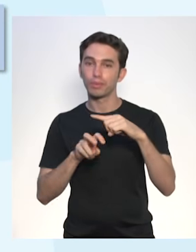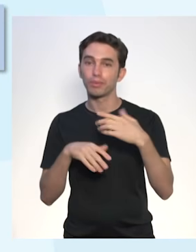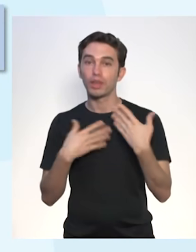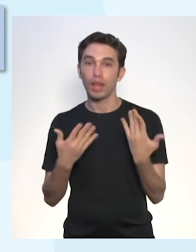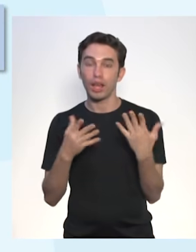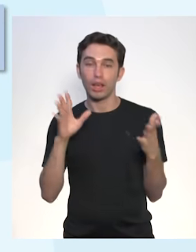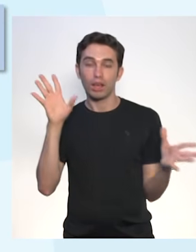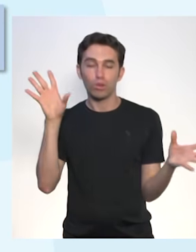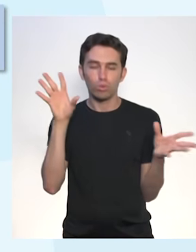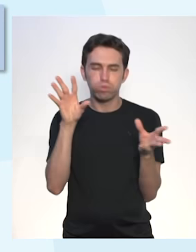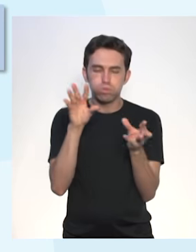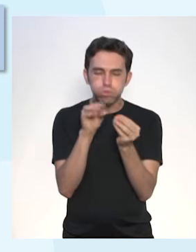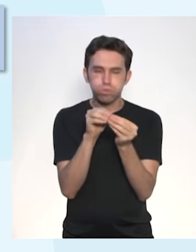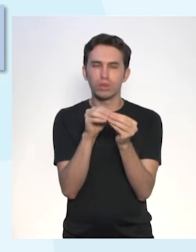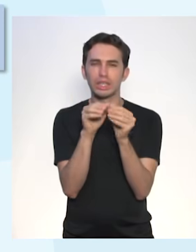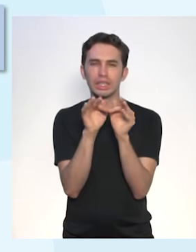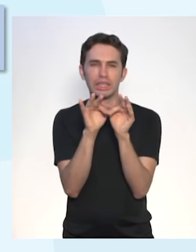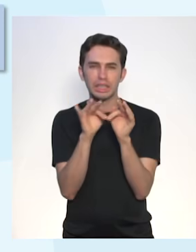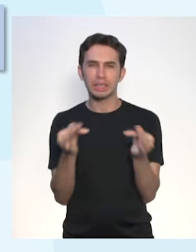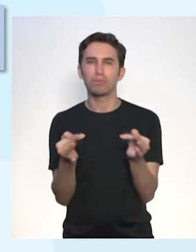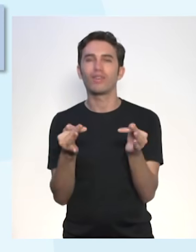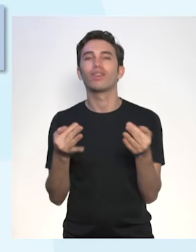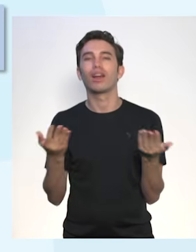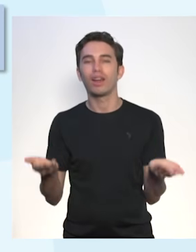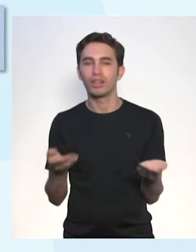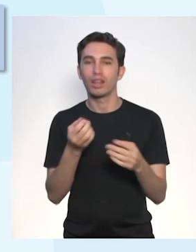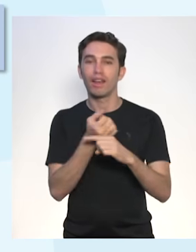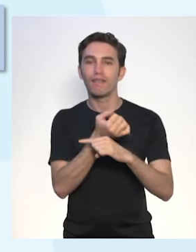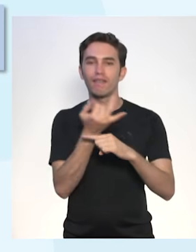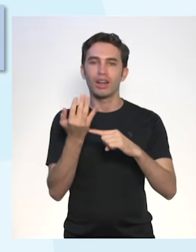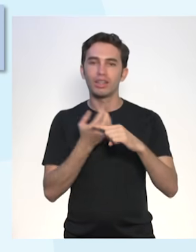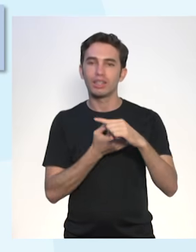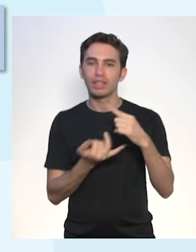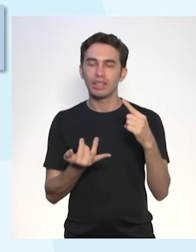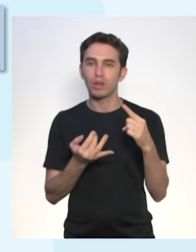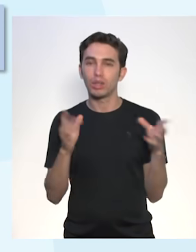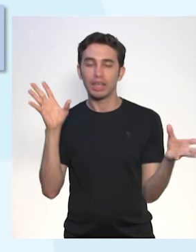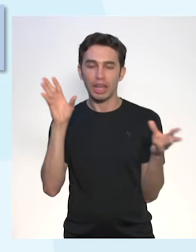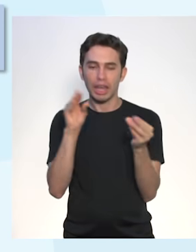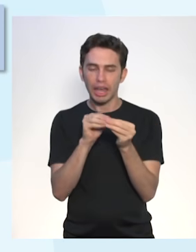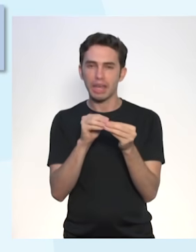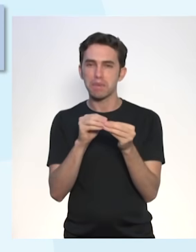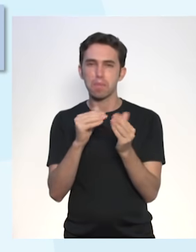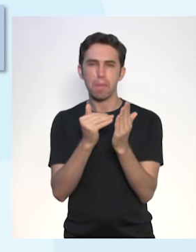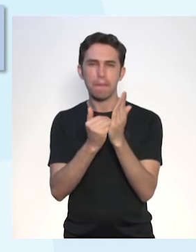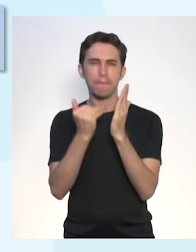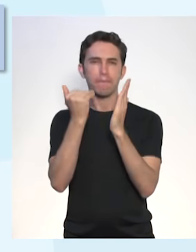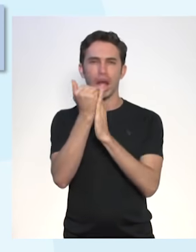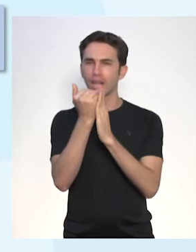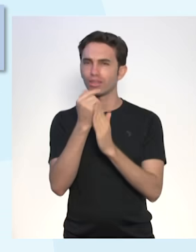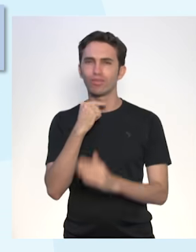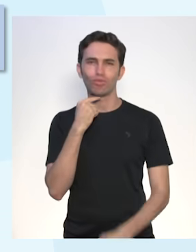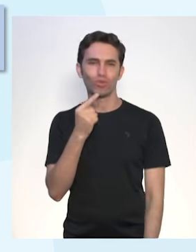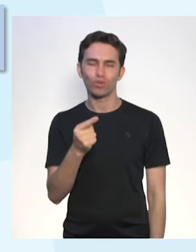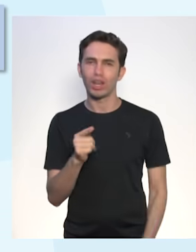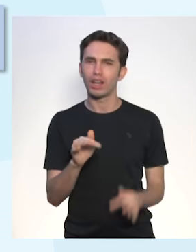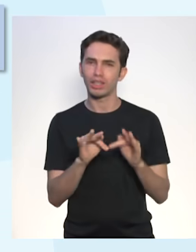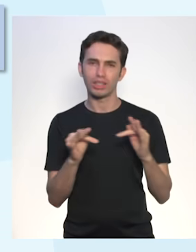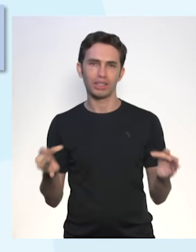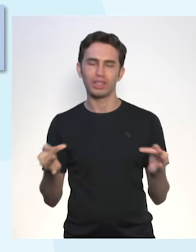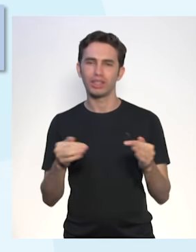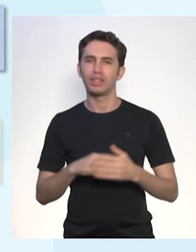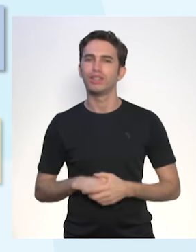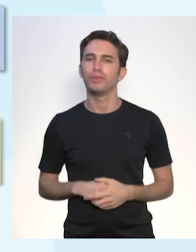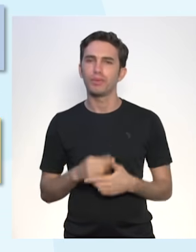mais reduzida possível, né? Que nós chamamos de fração irredutível, que foi o que você comentou, né, Osmar? Perfeito. Até não dá mais para